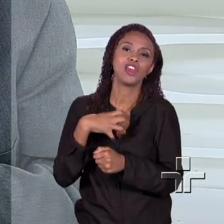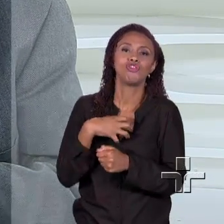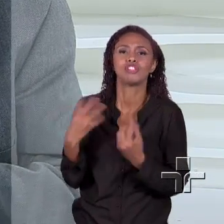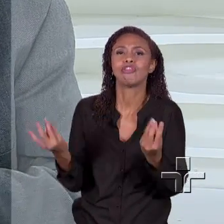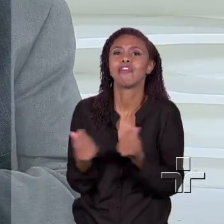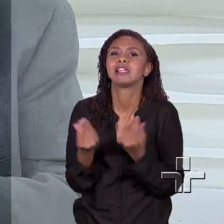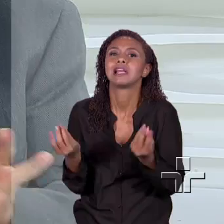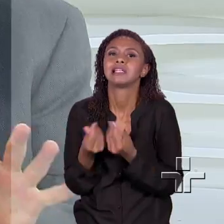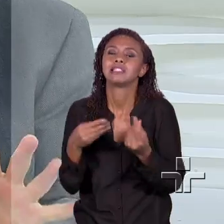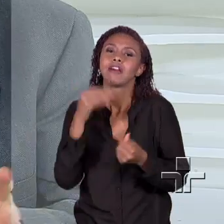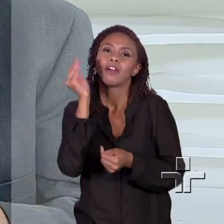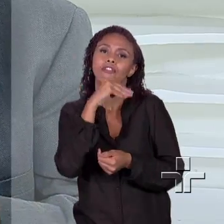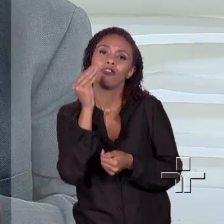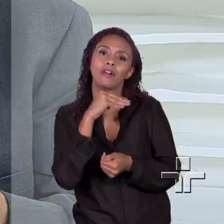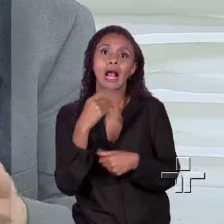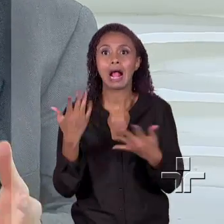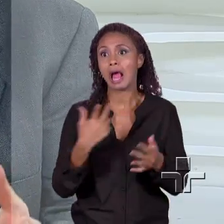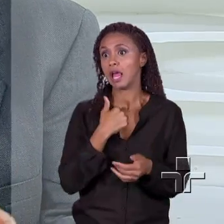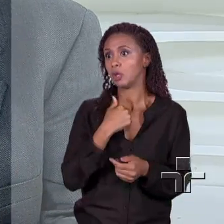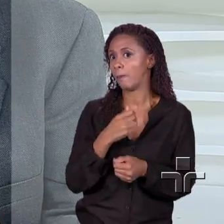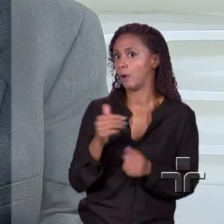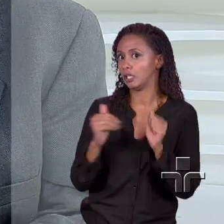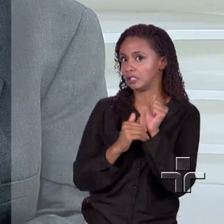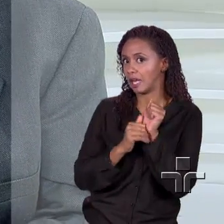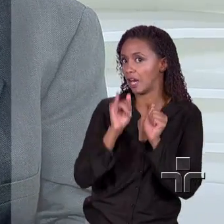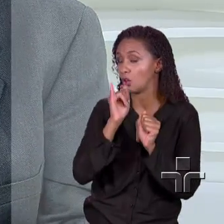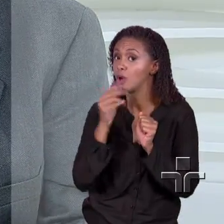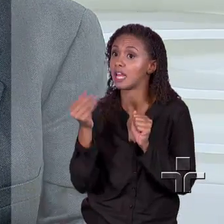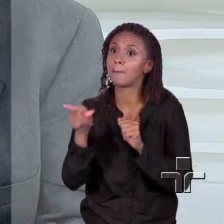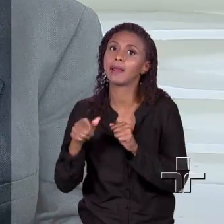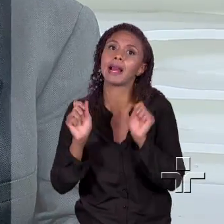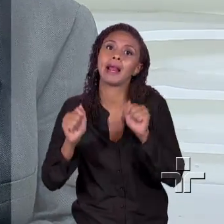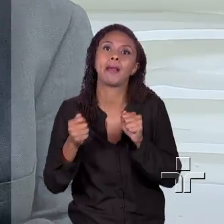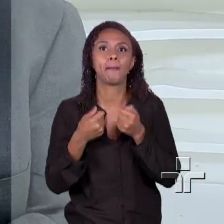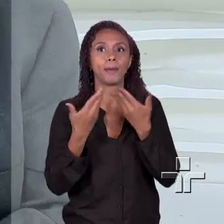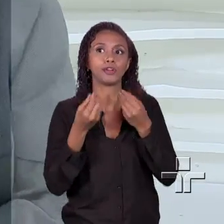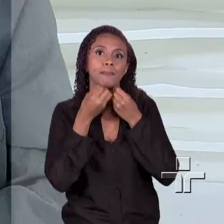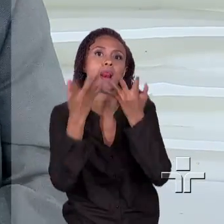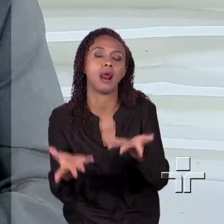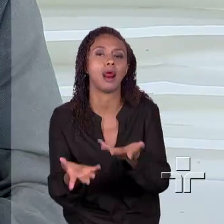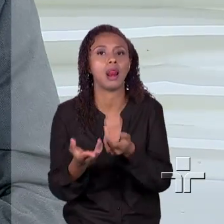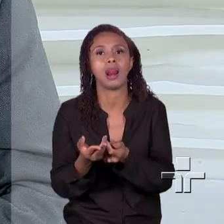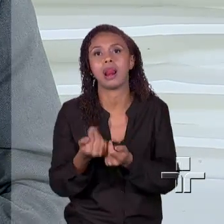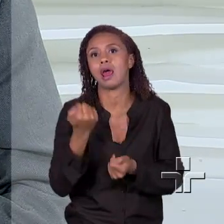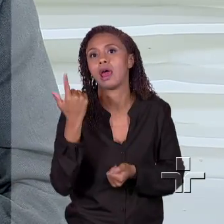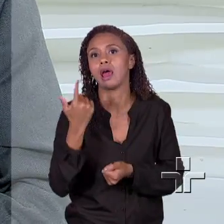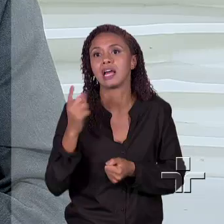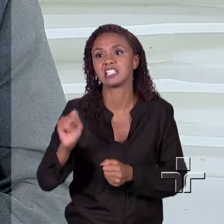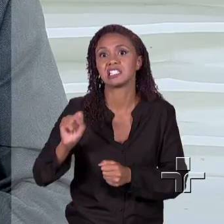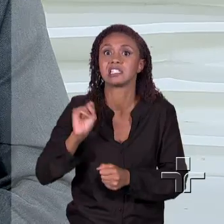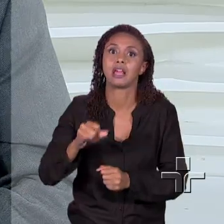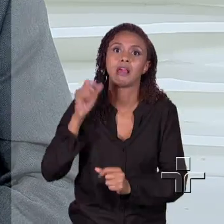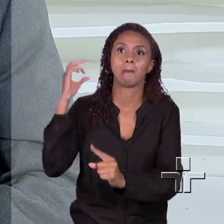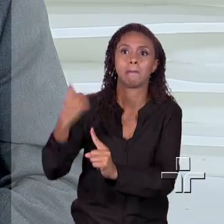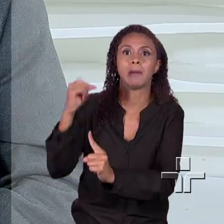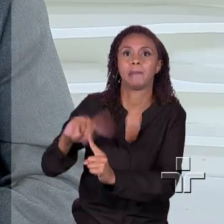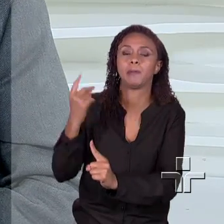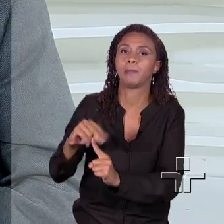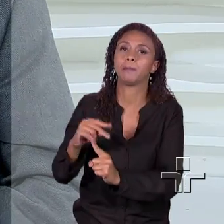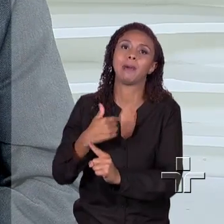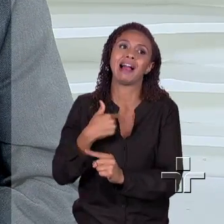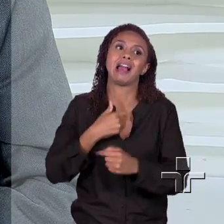organização, porque eles podem abrir informação, ser fracos, ser impossíveis de resistir à tortura, por exemplo.